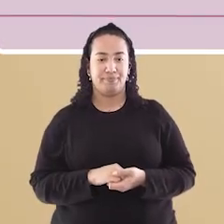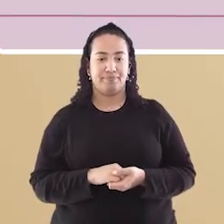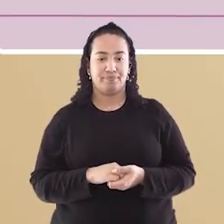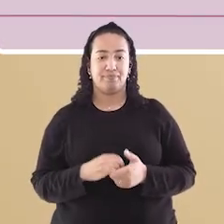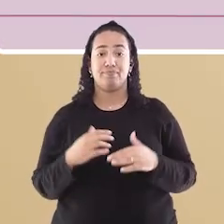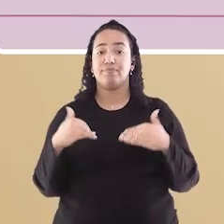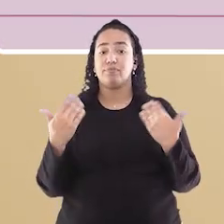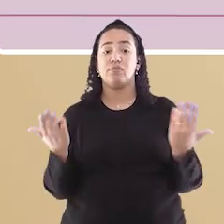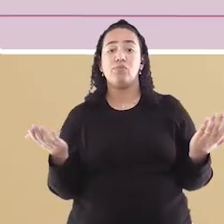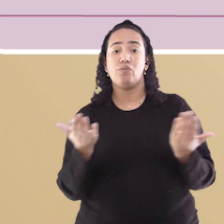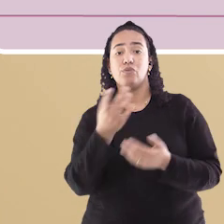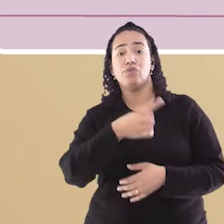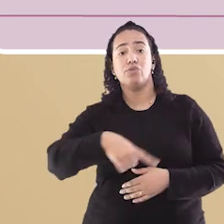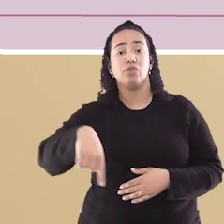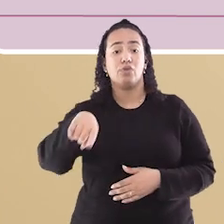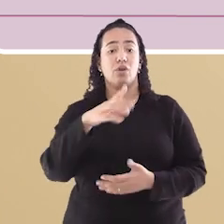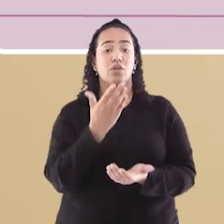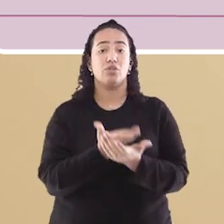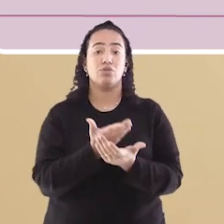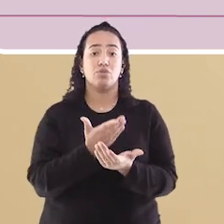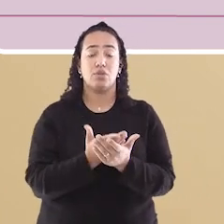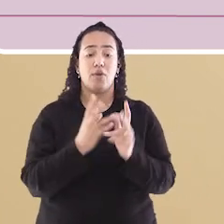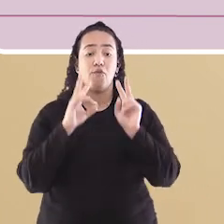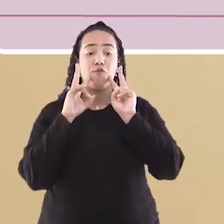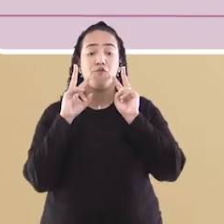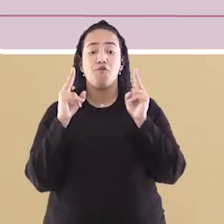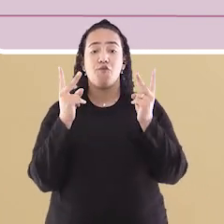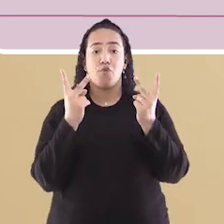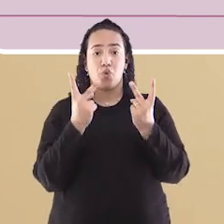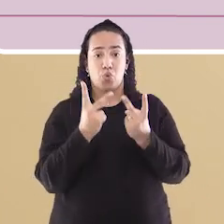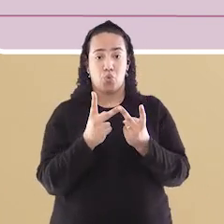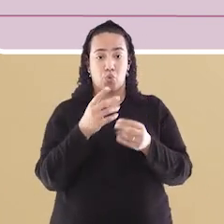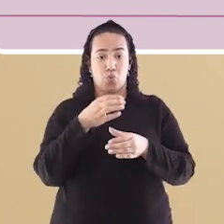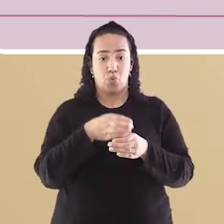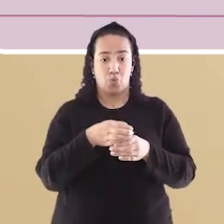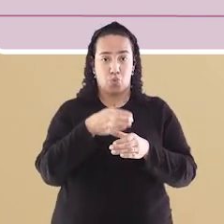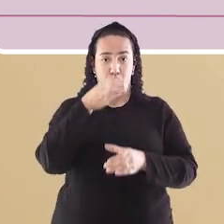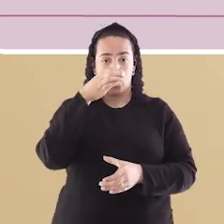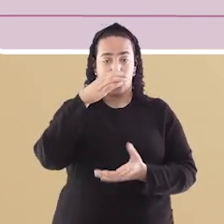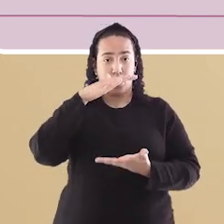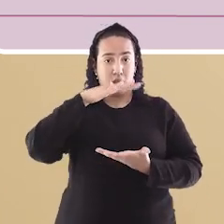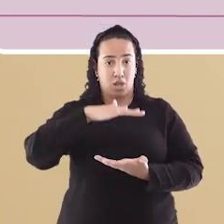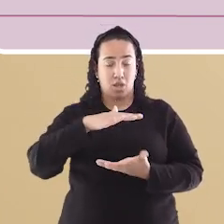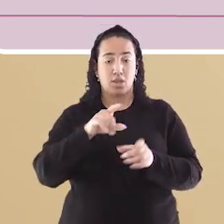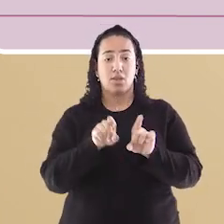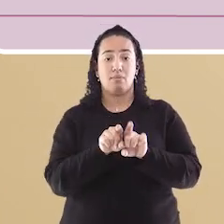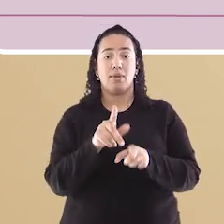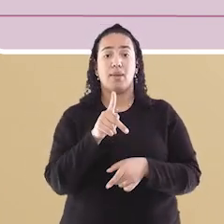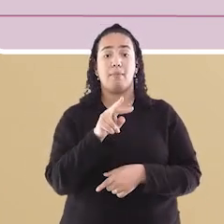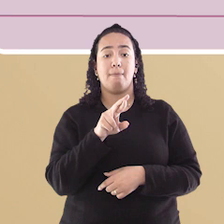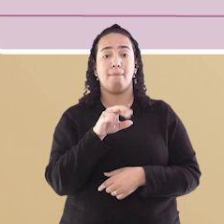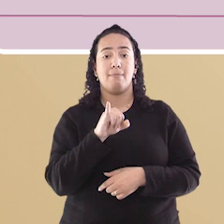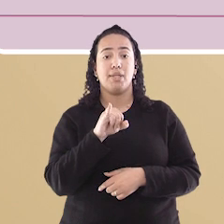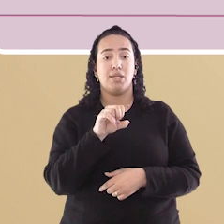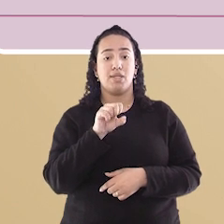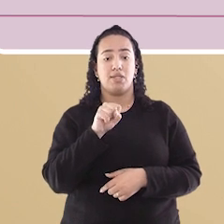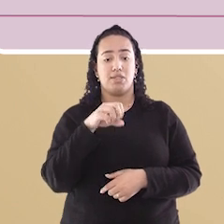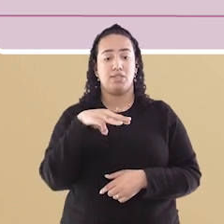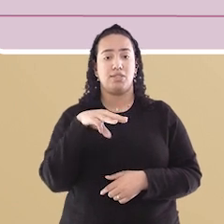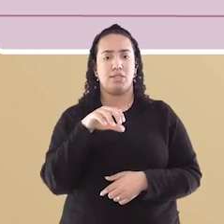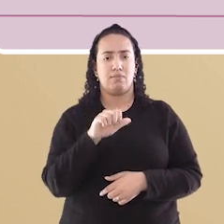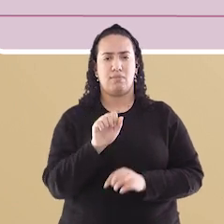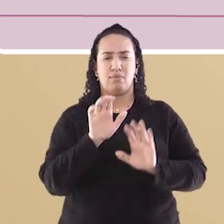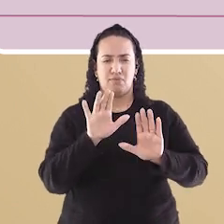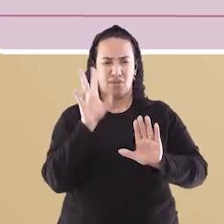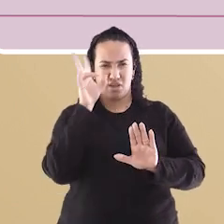Iremos estudar hoje volume de cilindros retos e volume de prismas. Mas você se lembra o que é um